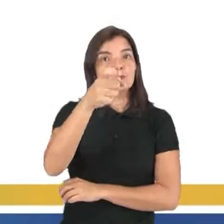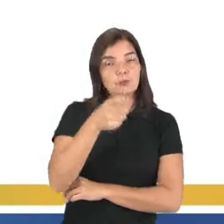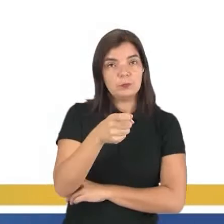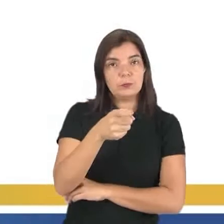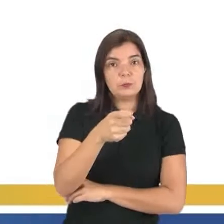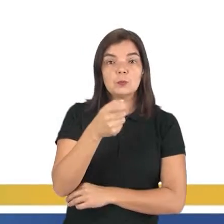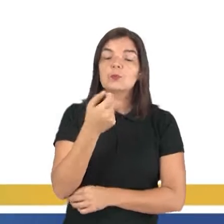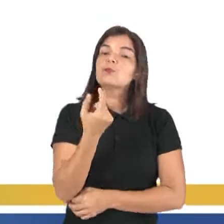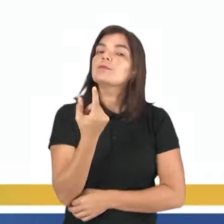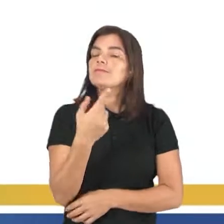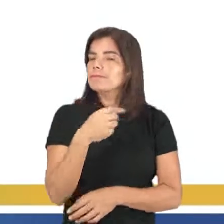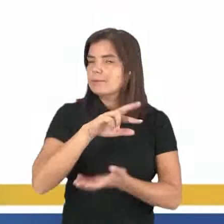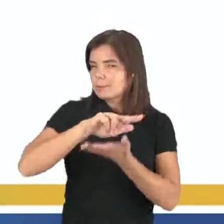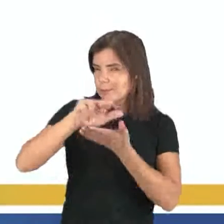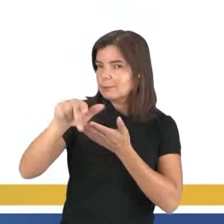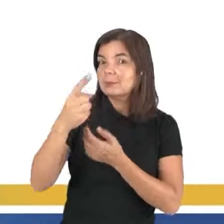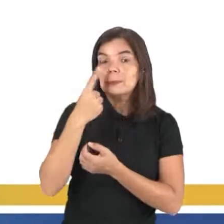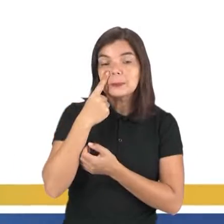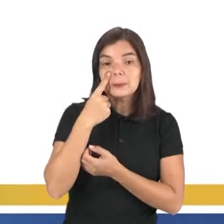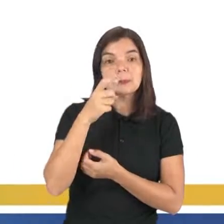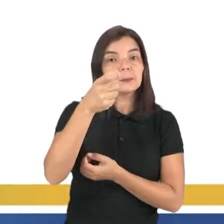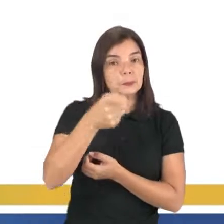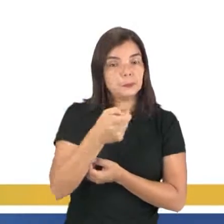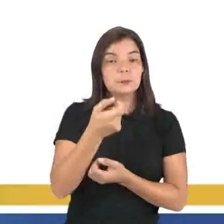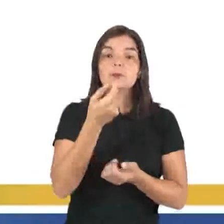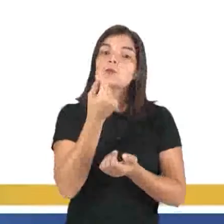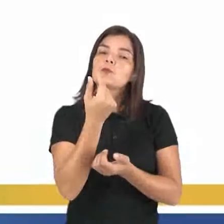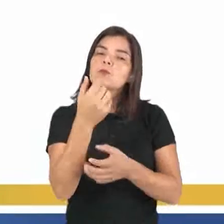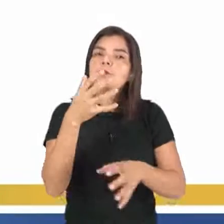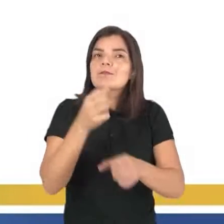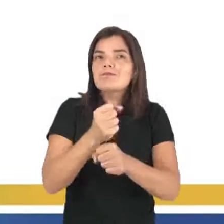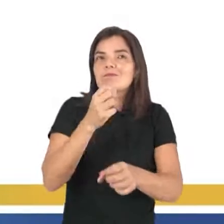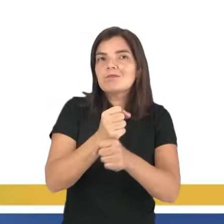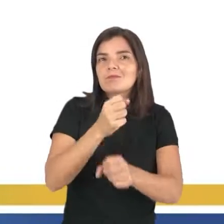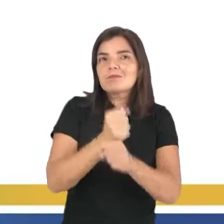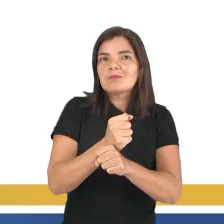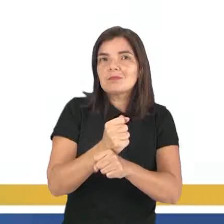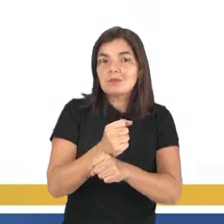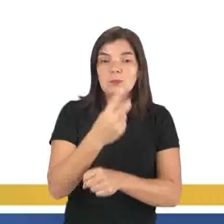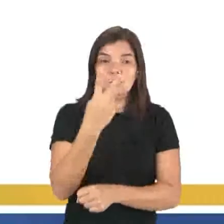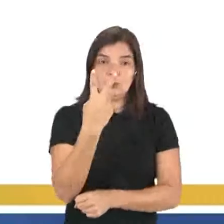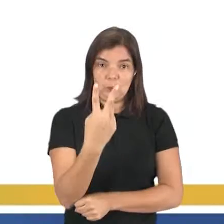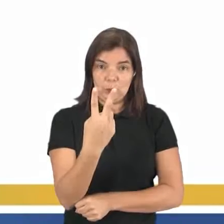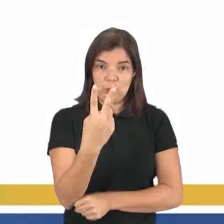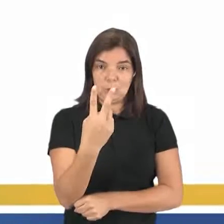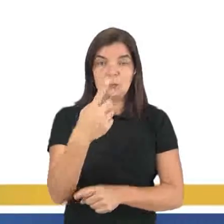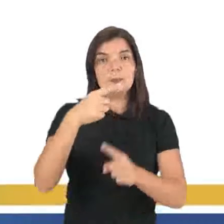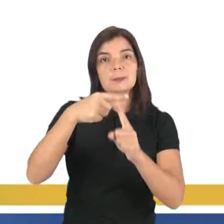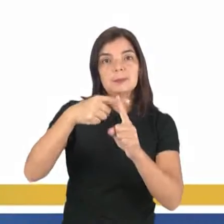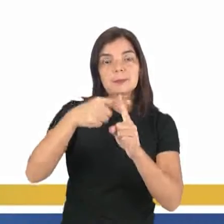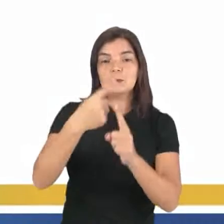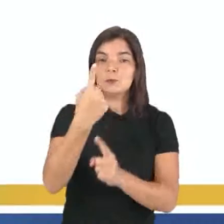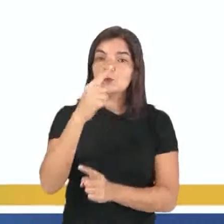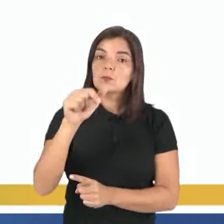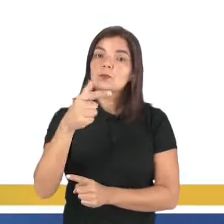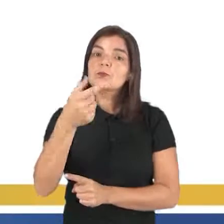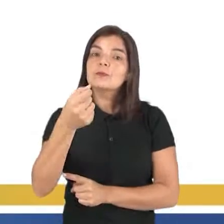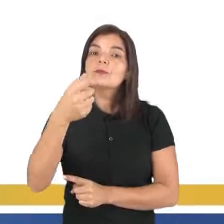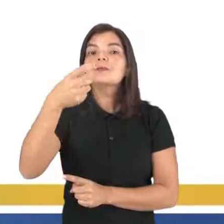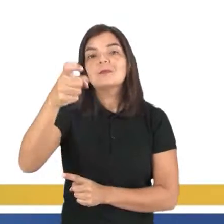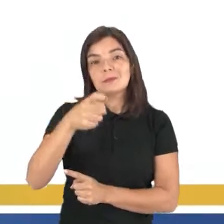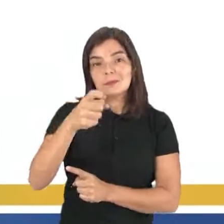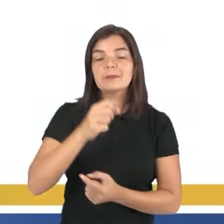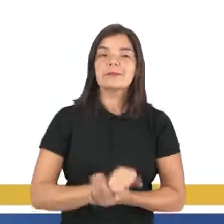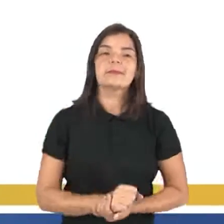for x, agora eu vou variar ela, gente. O preço calculado da corrida ficará dado em reais por 2 mais